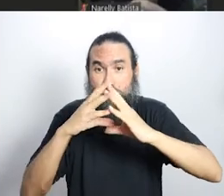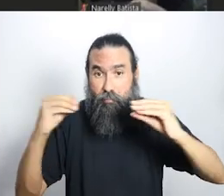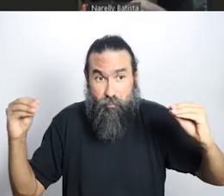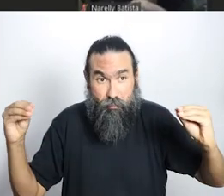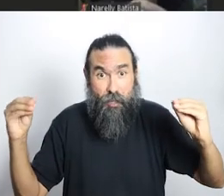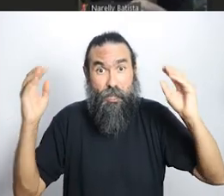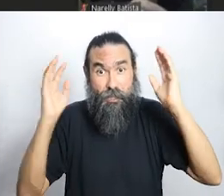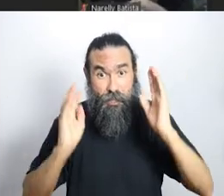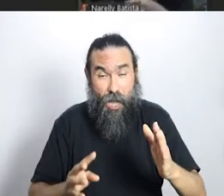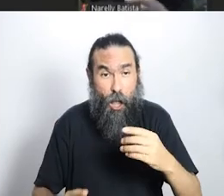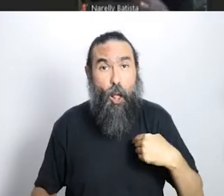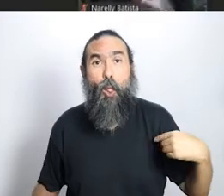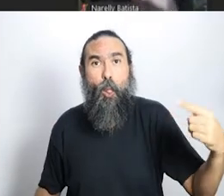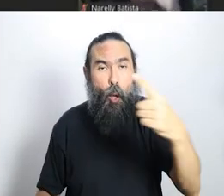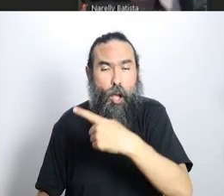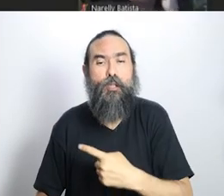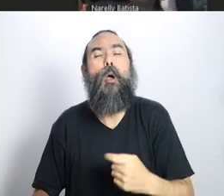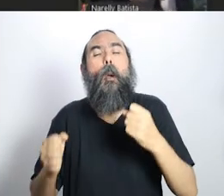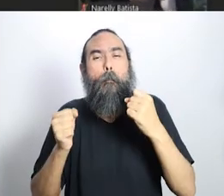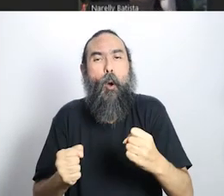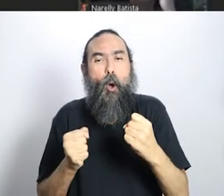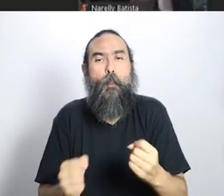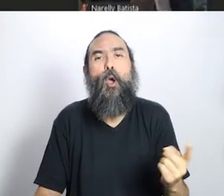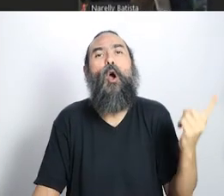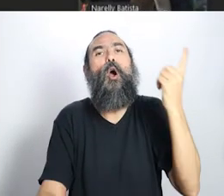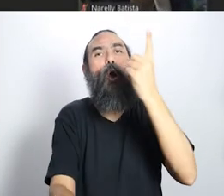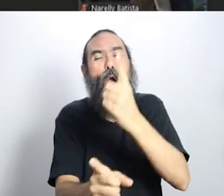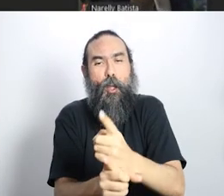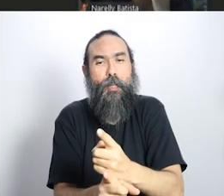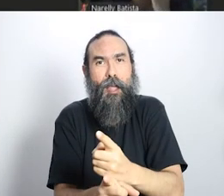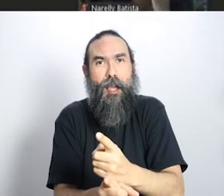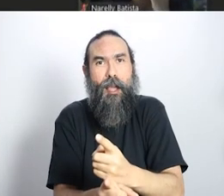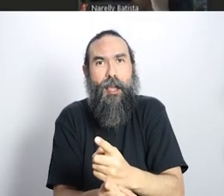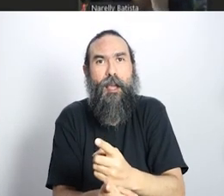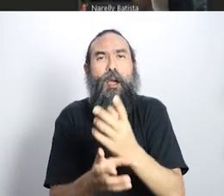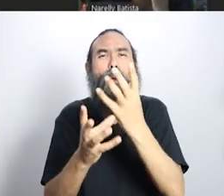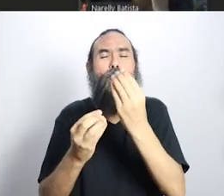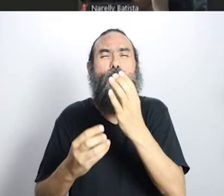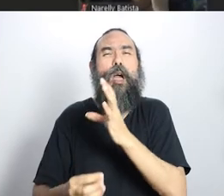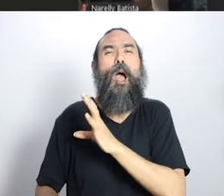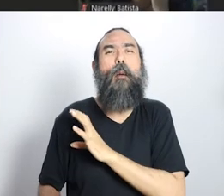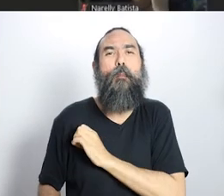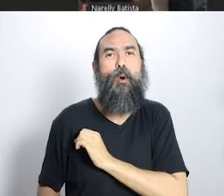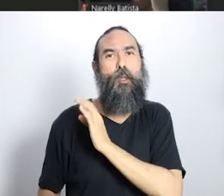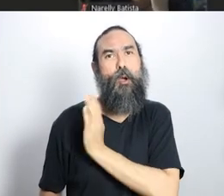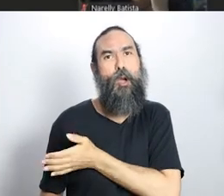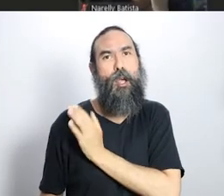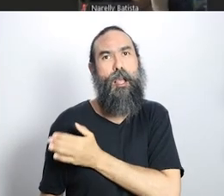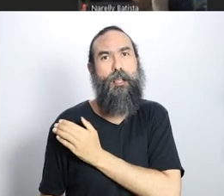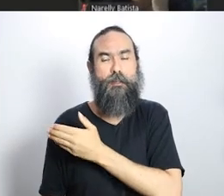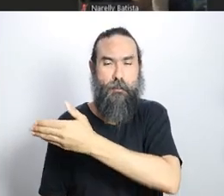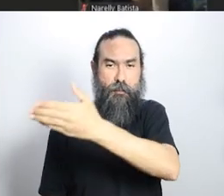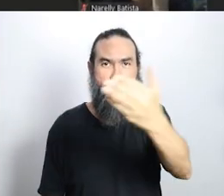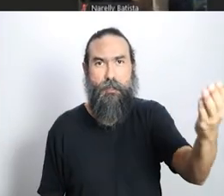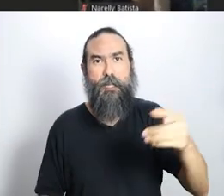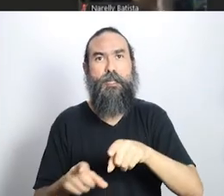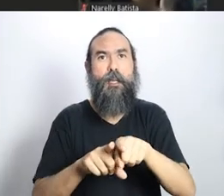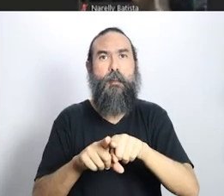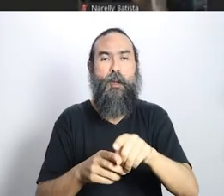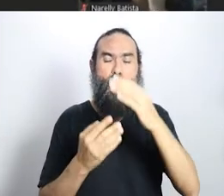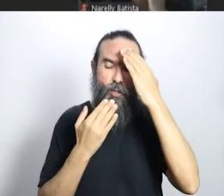Depois que ela se passar, nós podemos se andar. Tenho amor no coração, sofro pelos meus